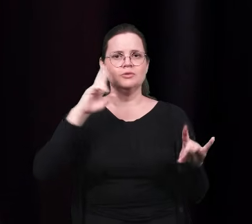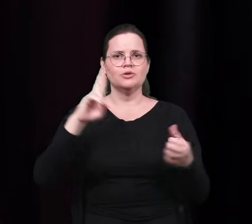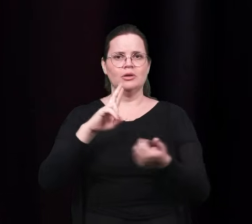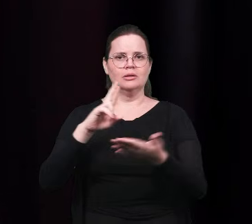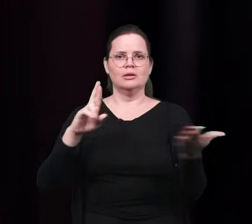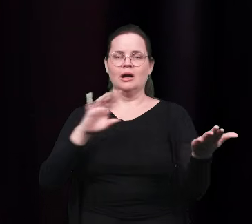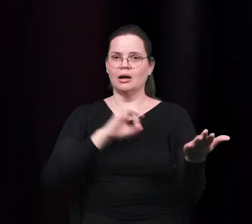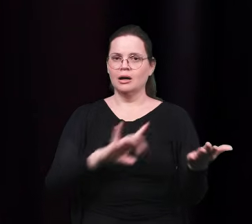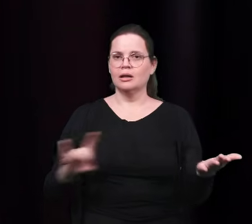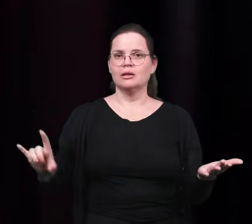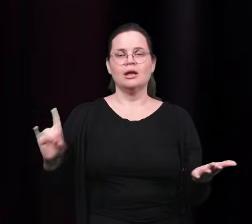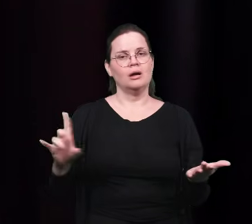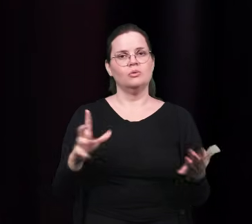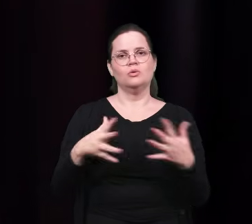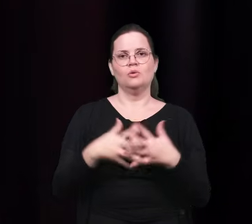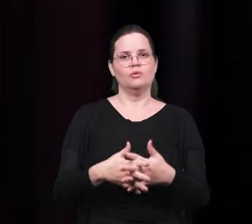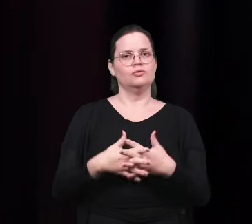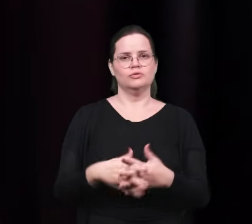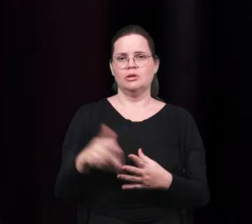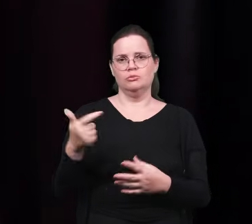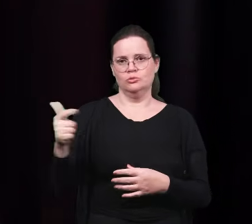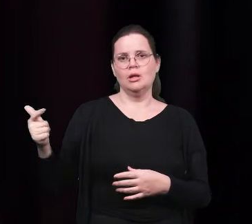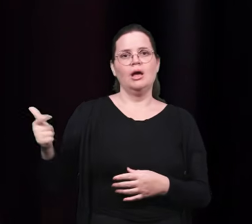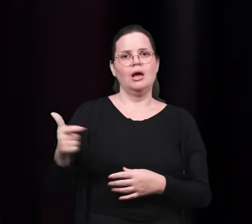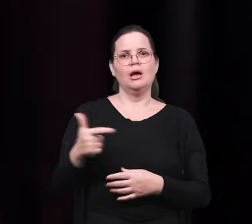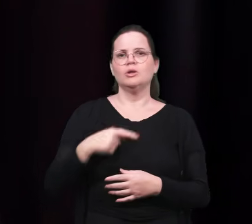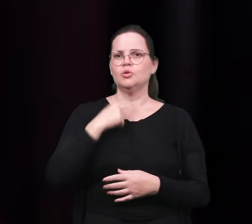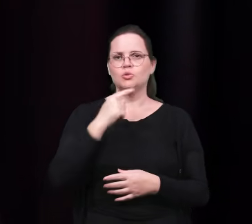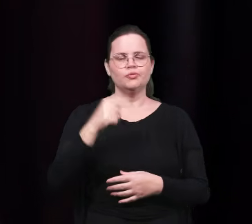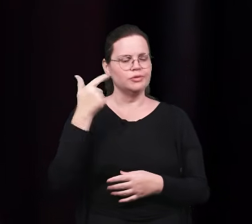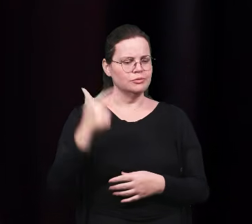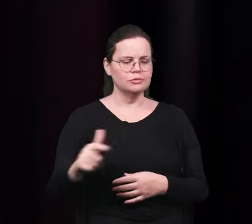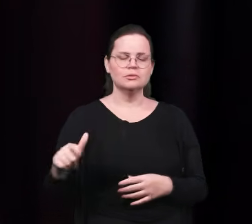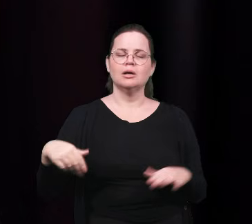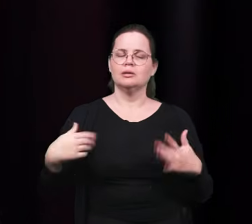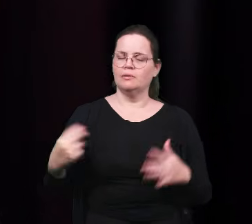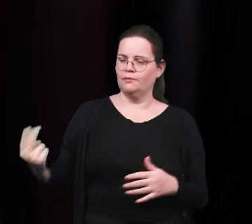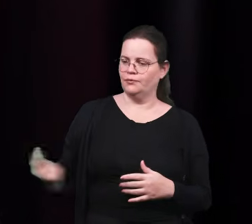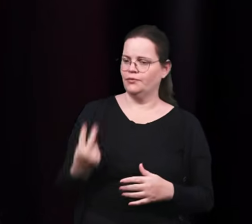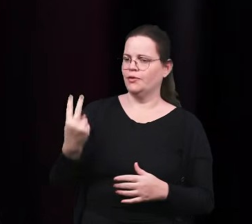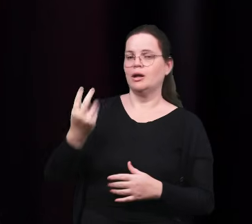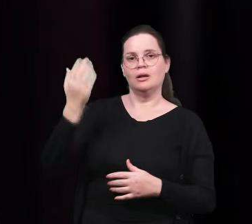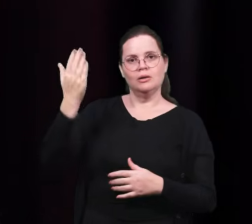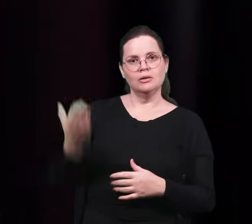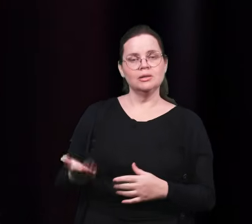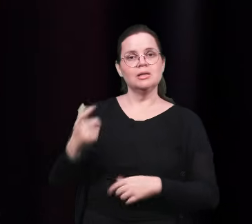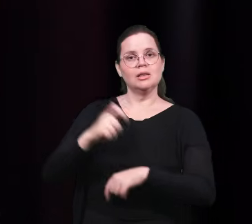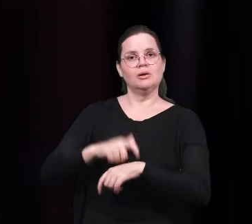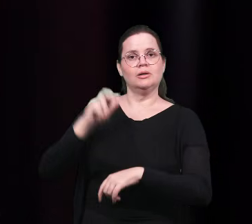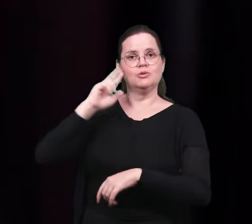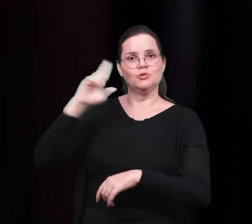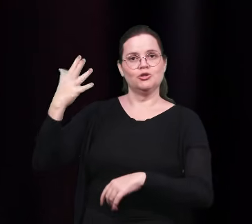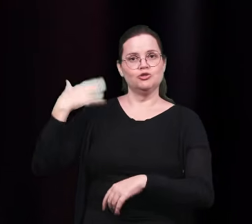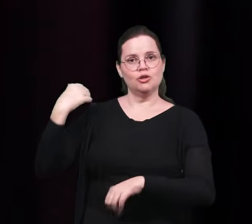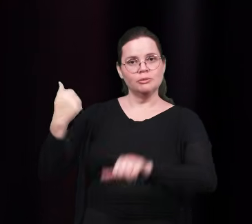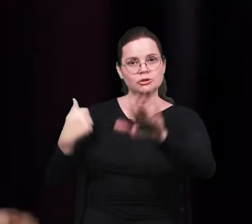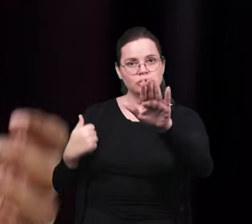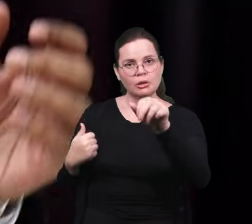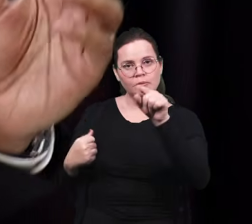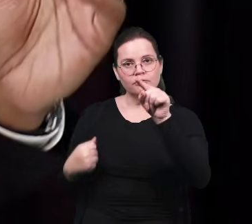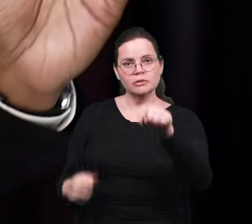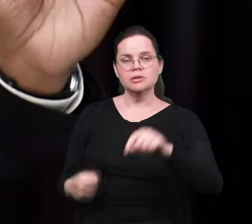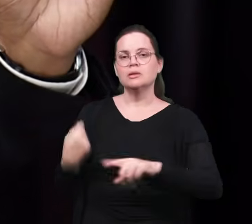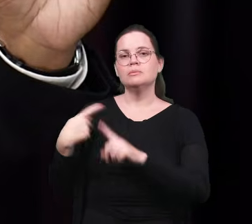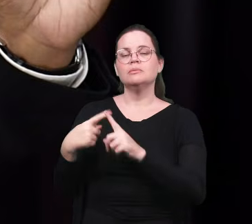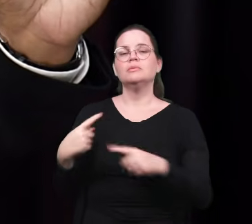conceder, ela é inconfundível. Então, valorize esse chamado, né? É o movimentar do